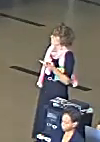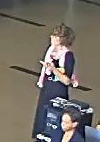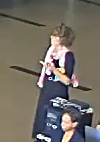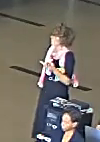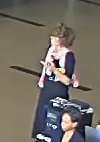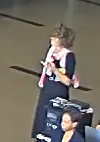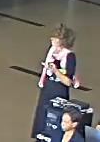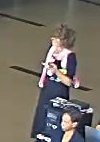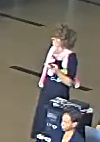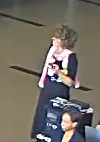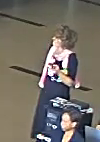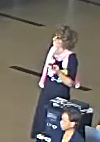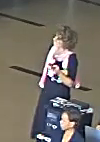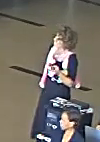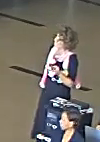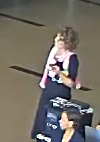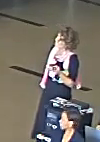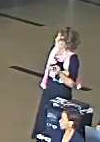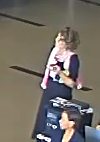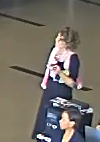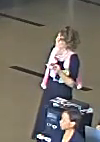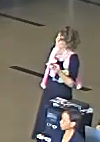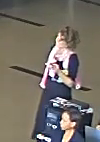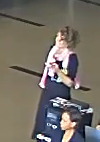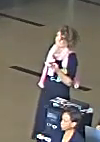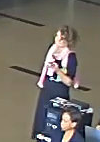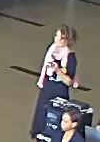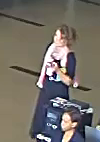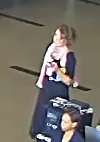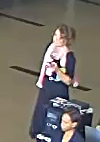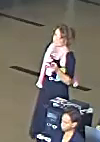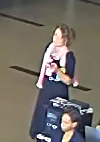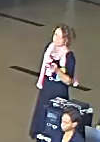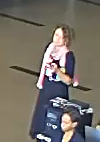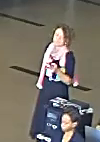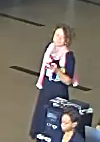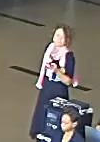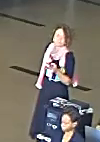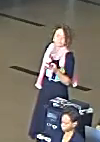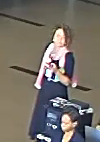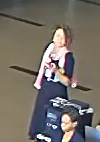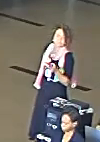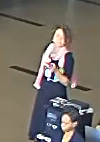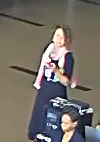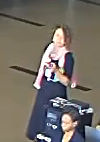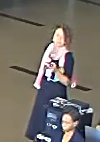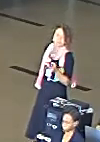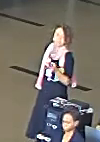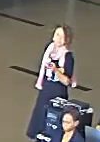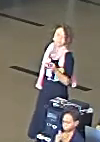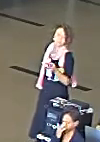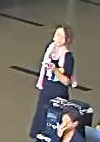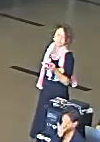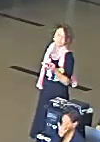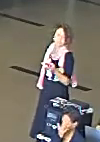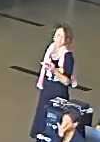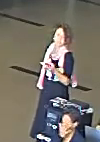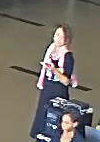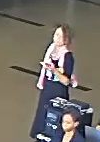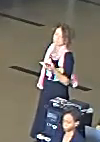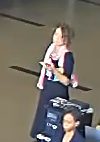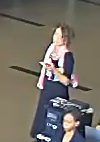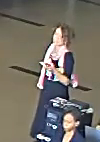aqui e quando der aí um minuto faltando um minuto eu aviso para que a pessoa possa ter aí o tempo da conclusão Muito obrigado